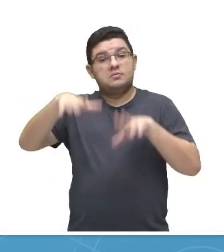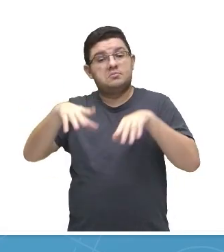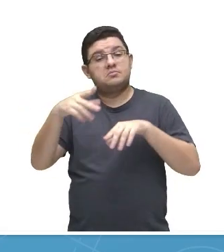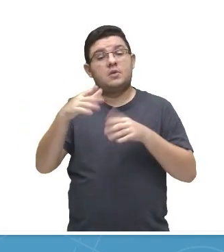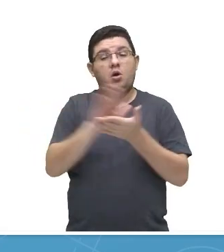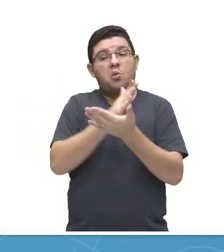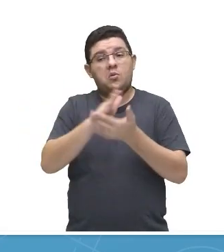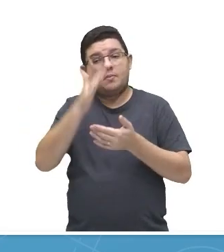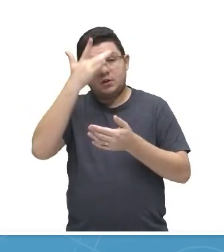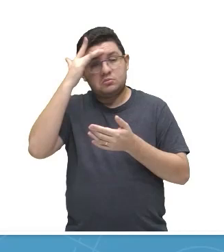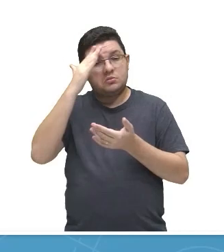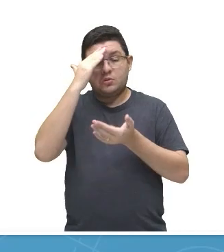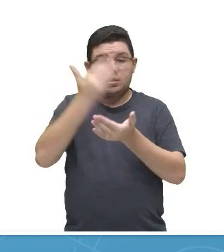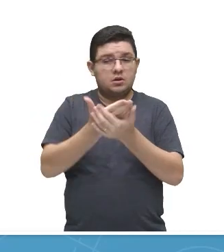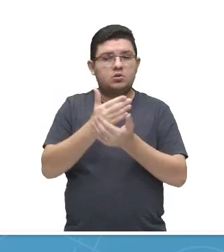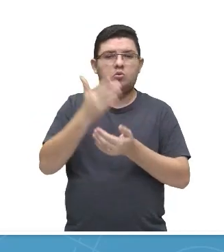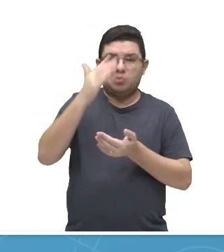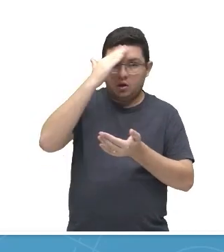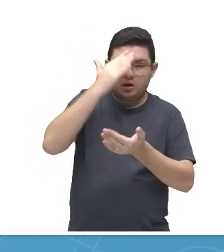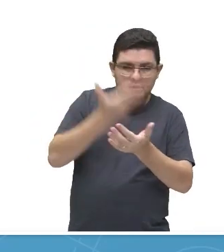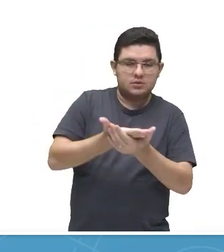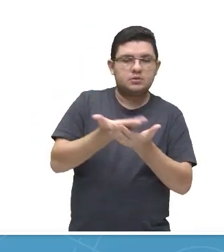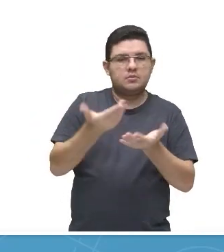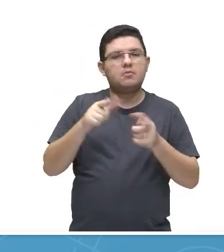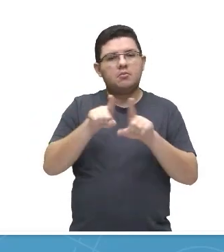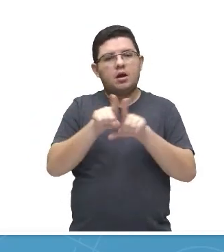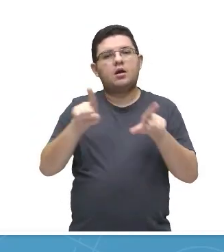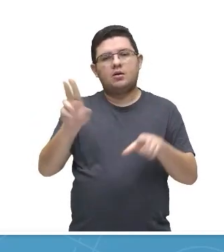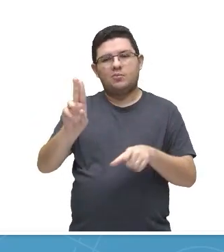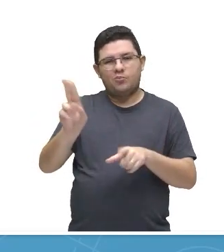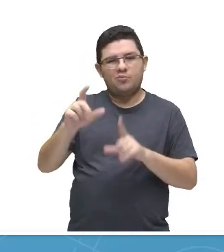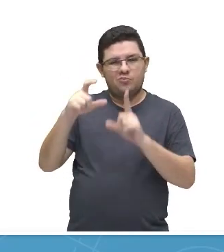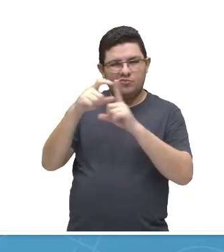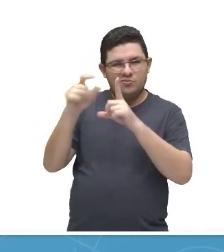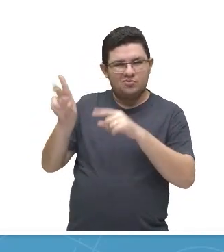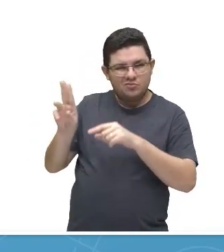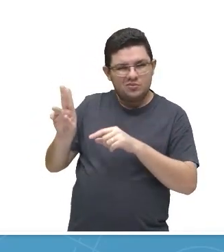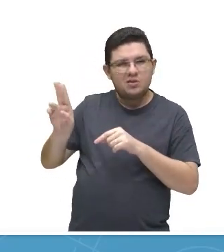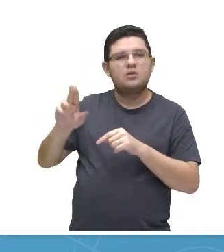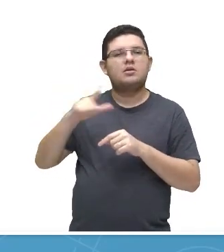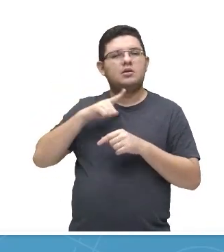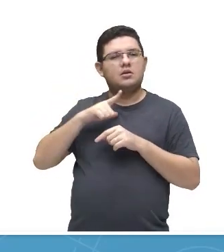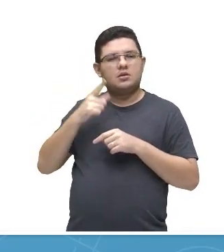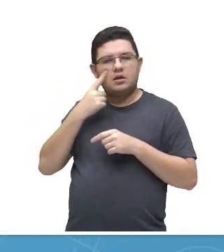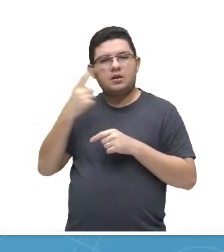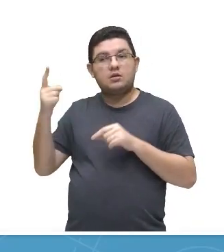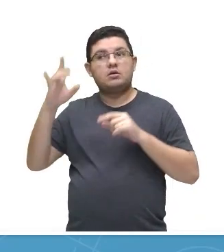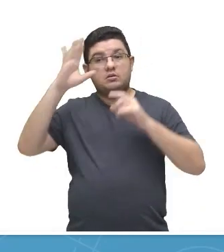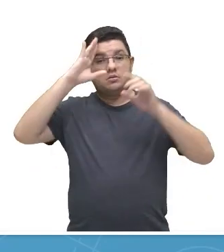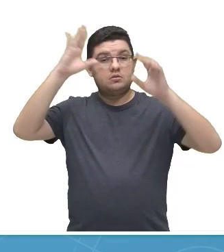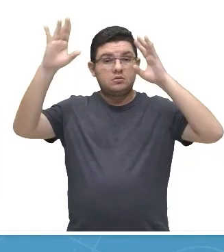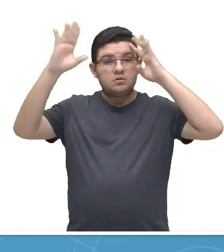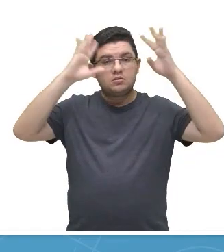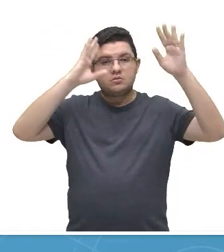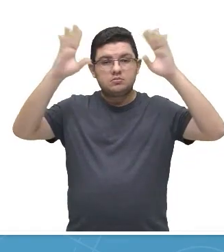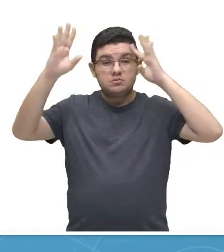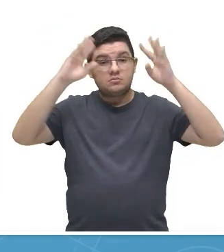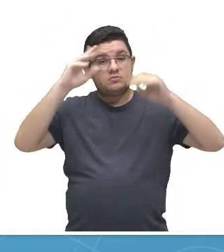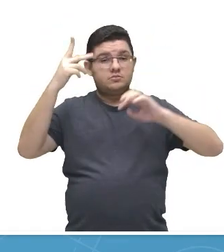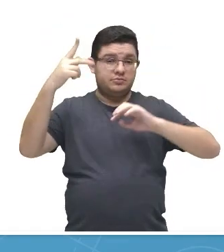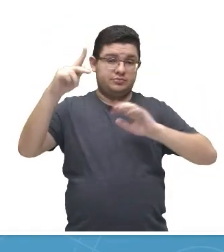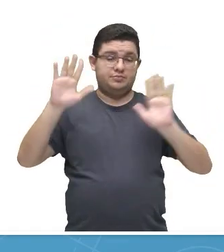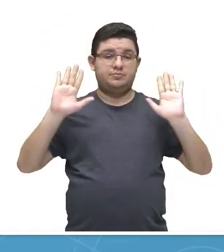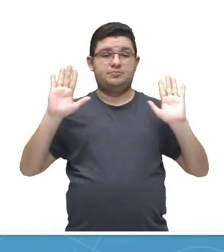pessoas que não acreditam. Então, né, pode ser essa imagem, né, esse pensamento imaginário. Então,